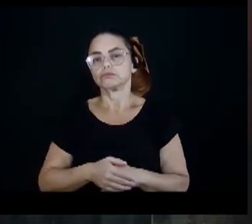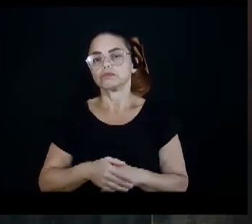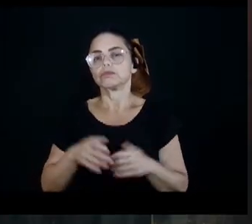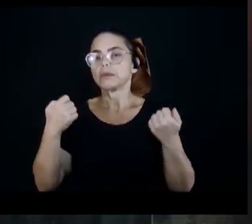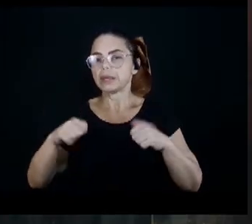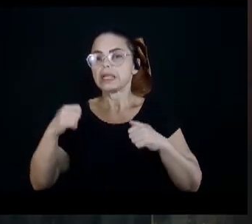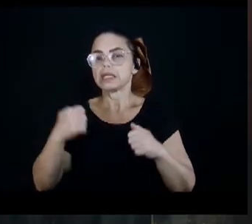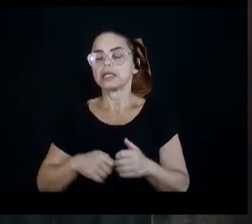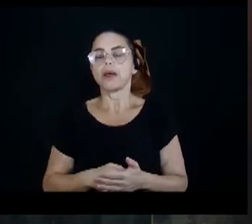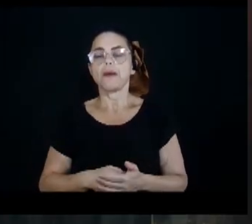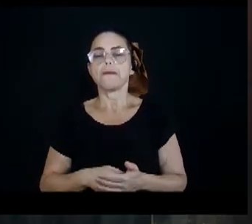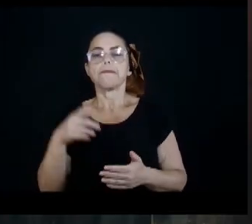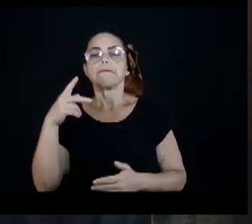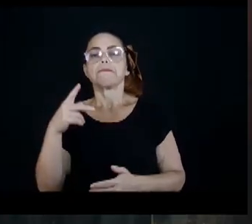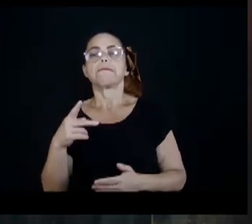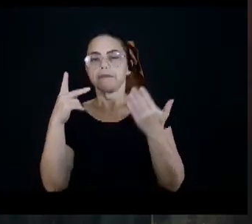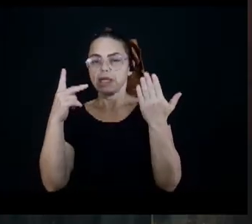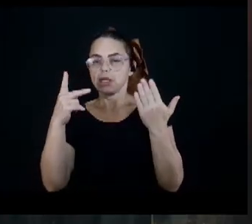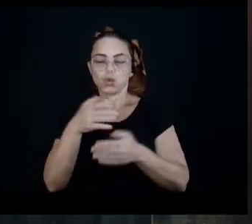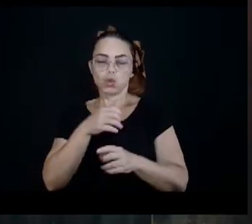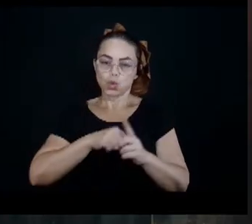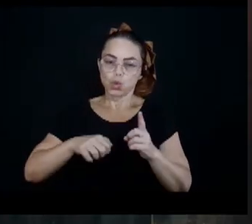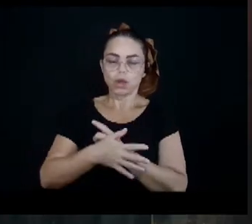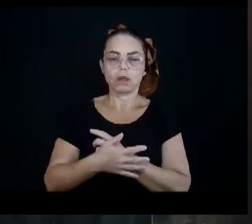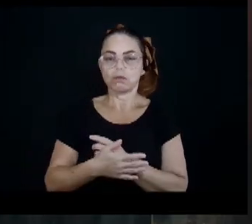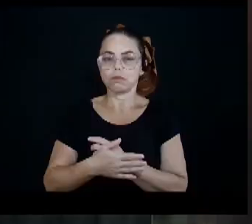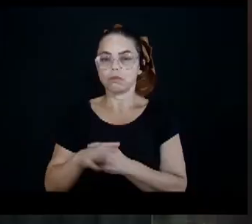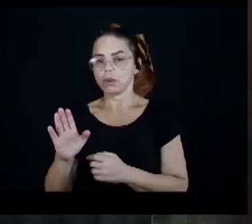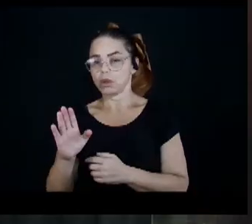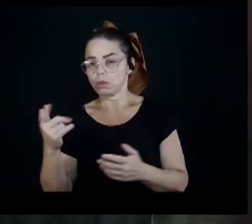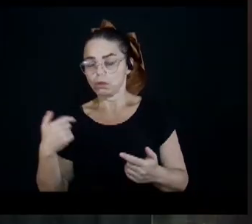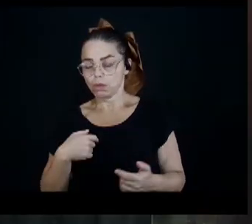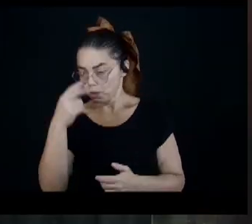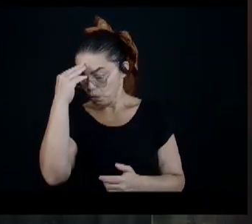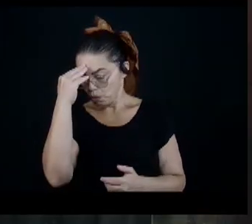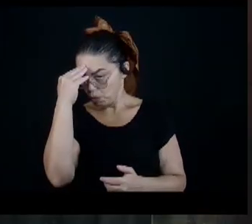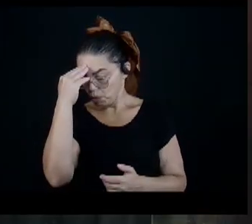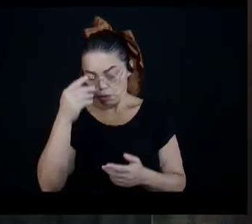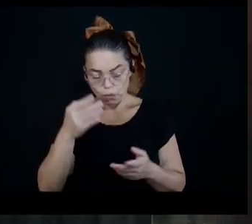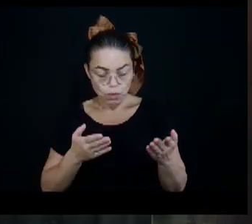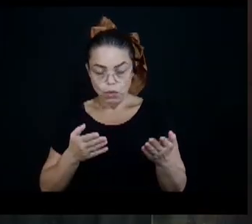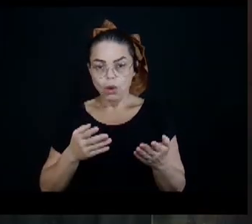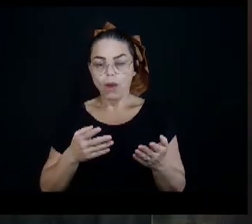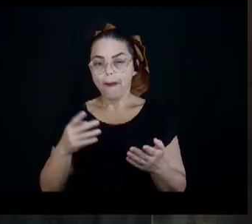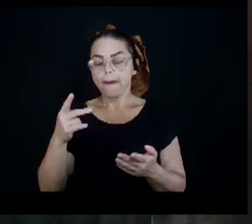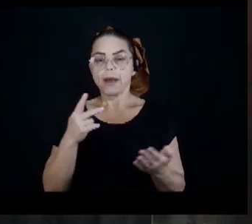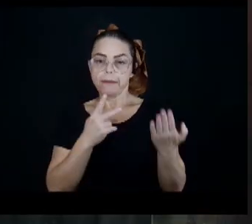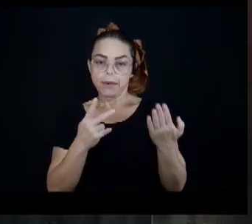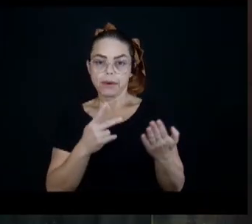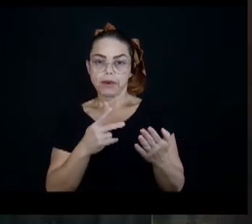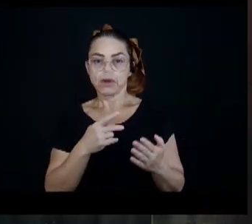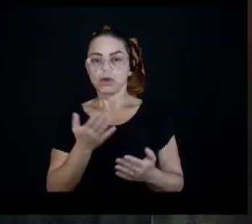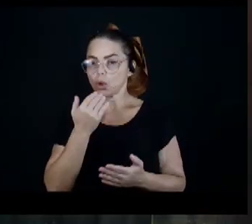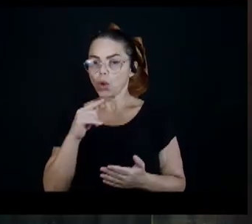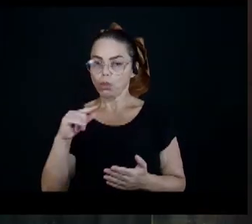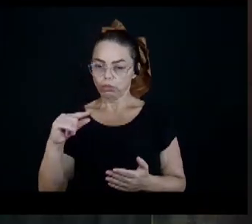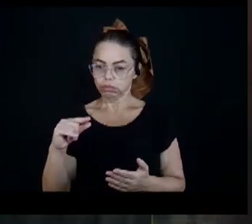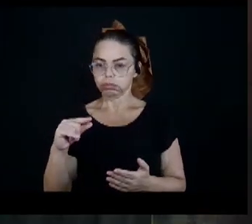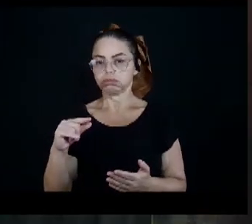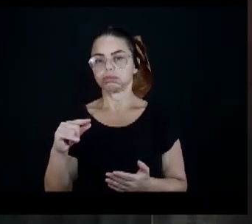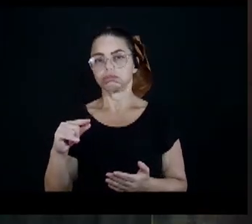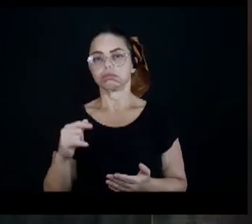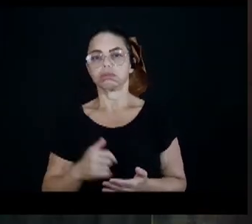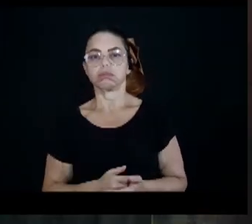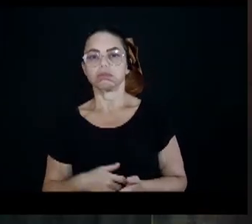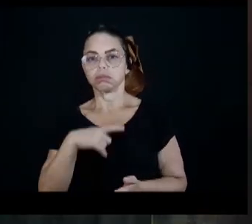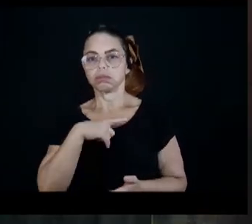gente não pode só cuidar do bio, né? E o psico? E o social? Se eu como menos e eu tenho